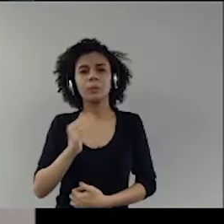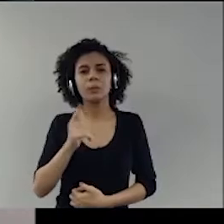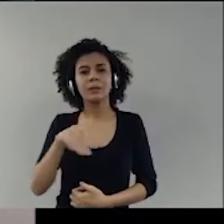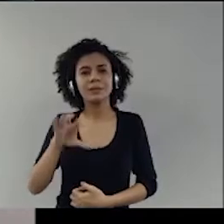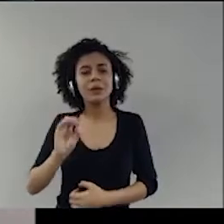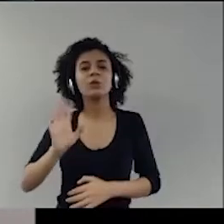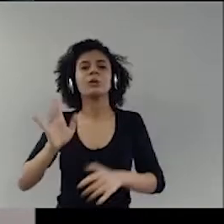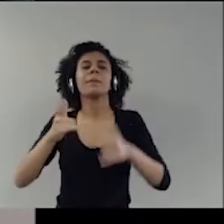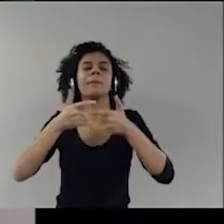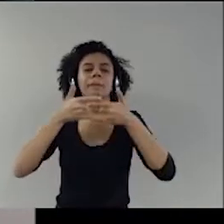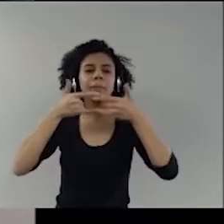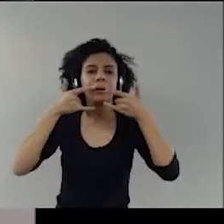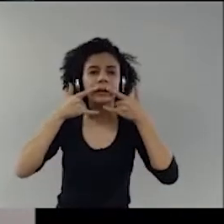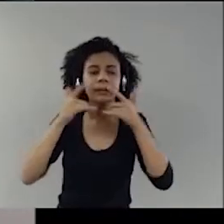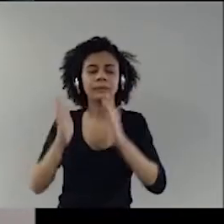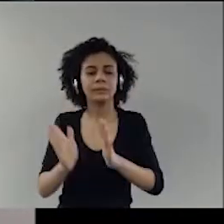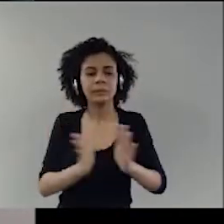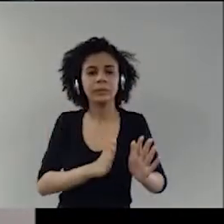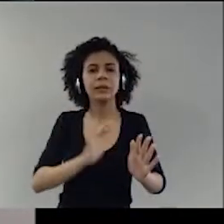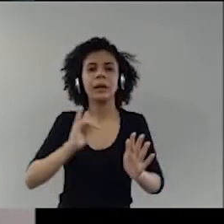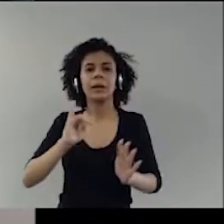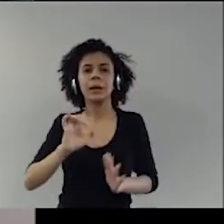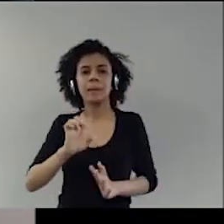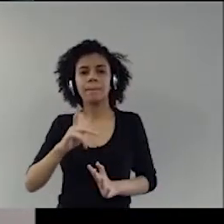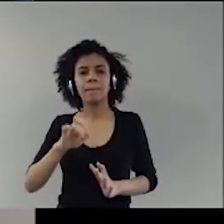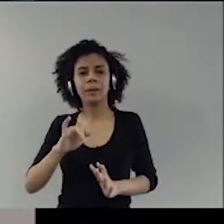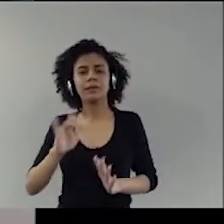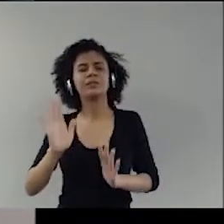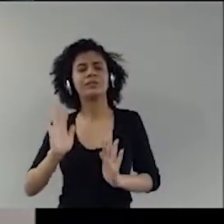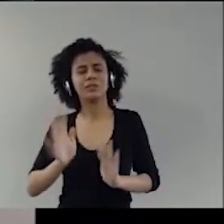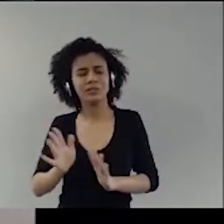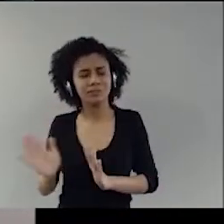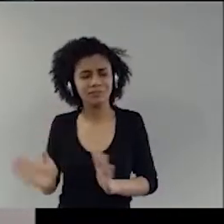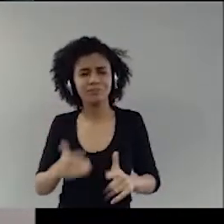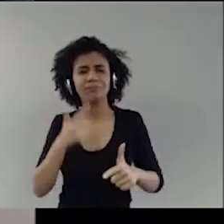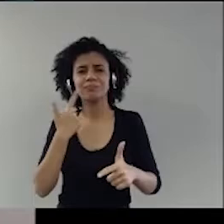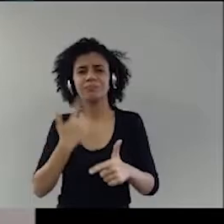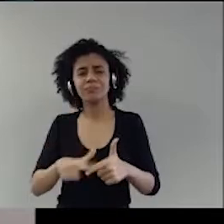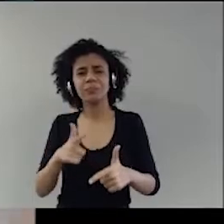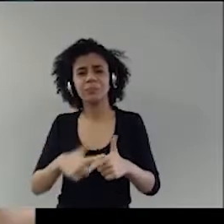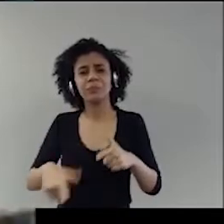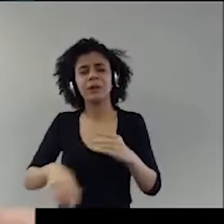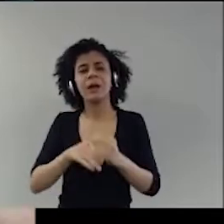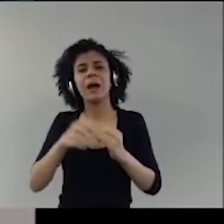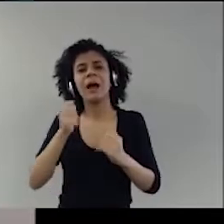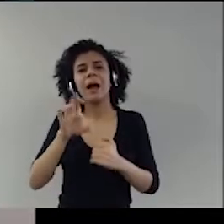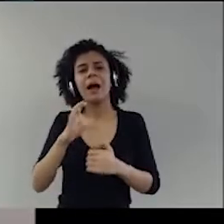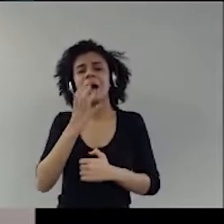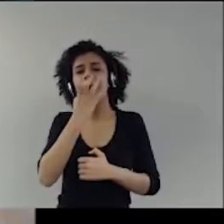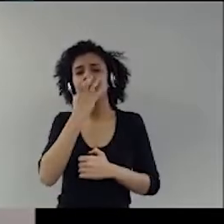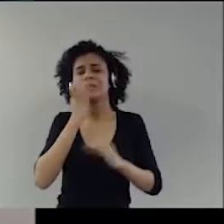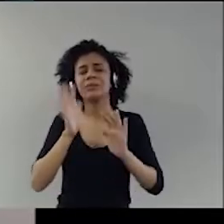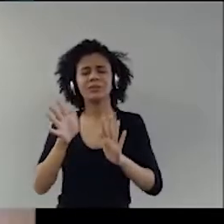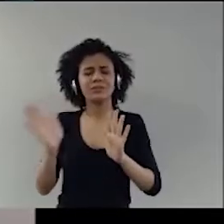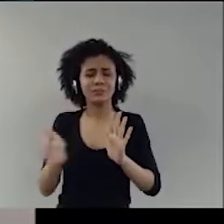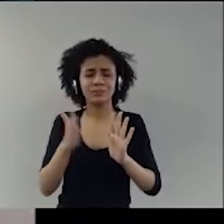já havíamos passado pelo EPI, já havíamos passado pelo problema de aquisição dos respiradores, com todas as suas